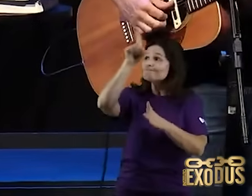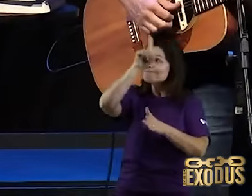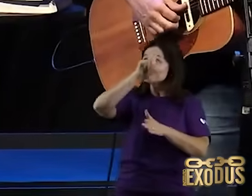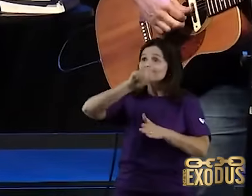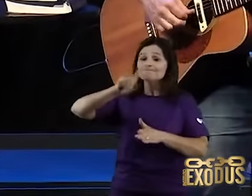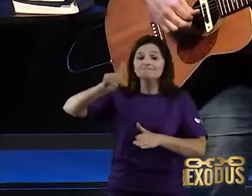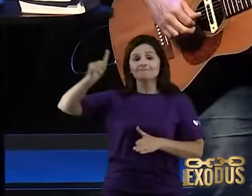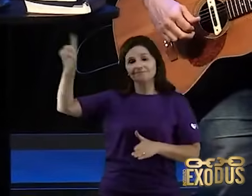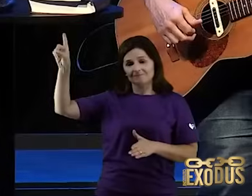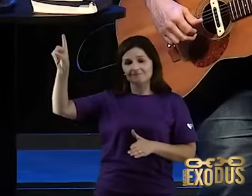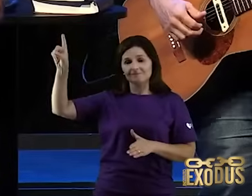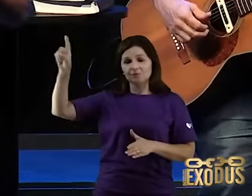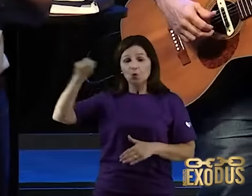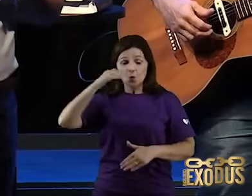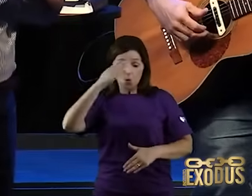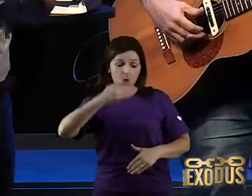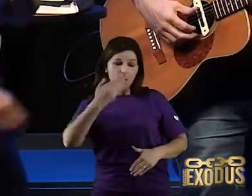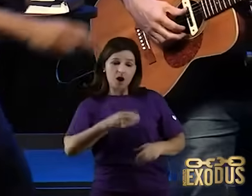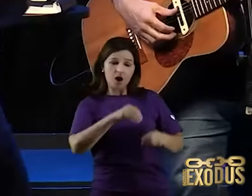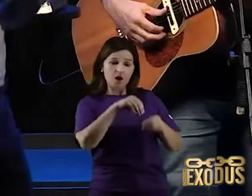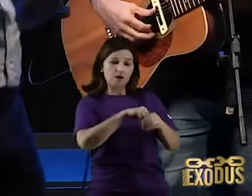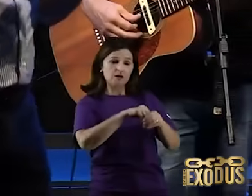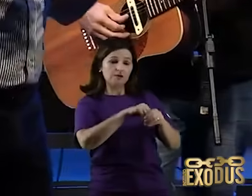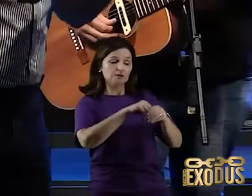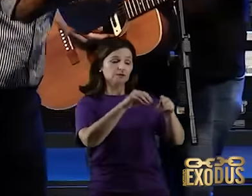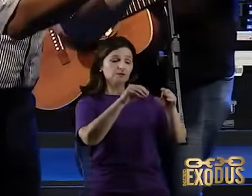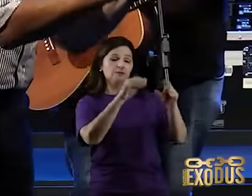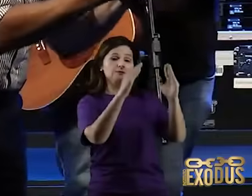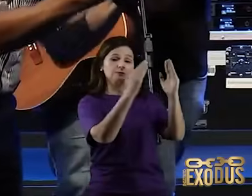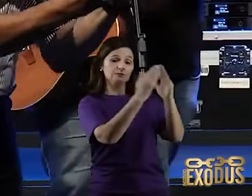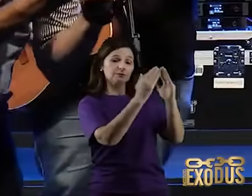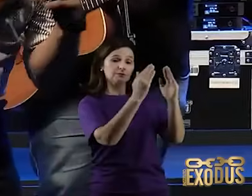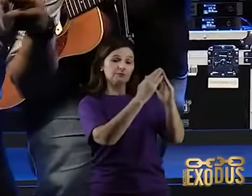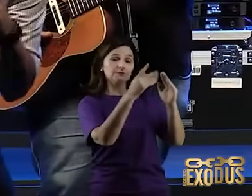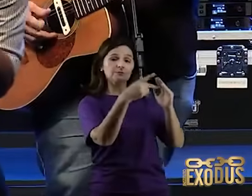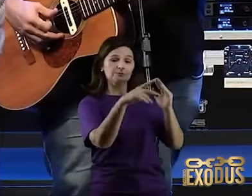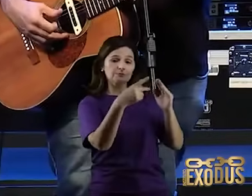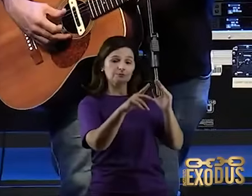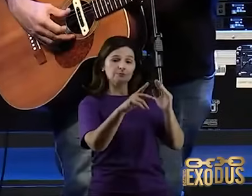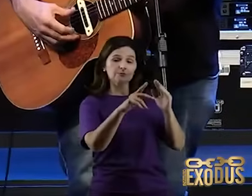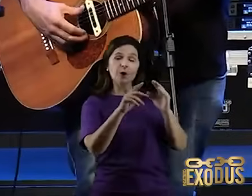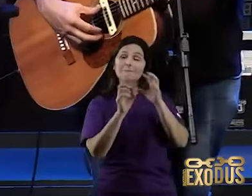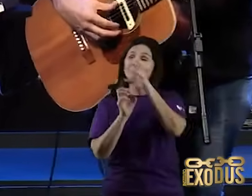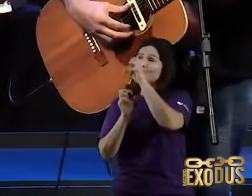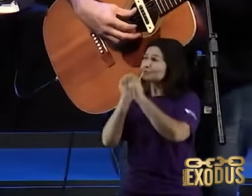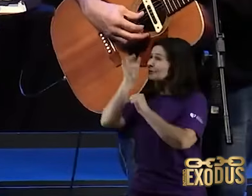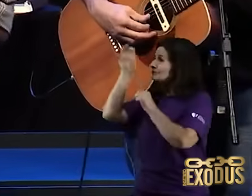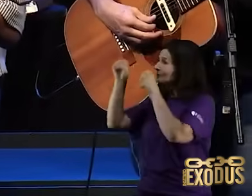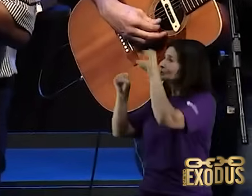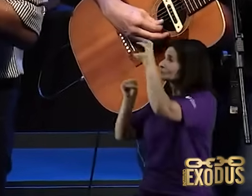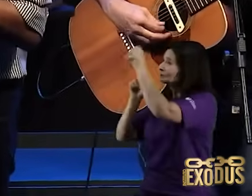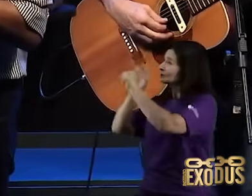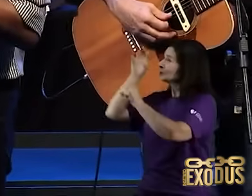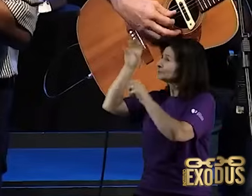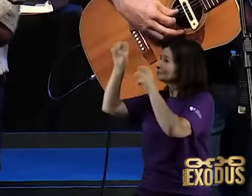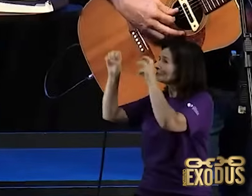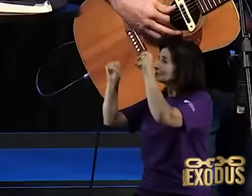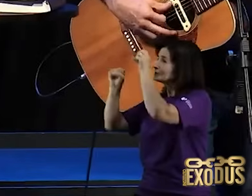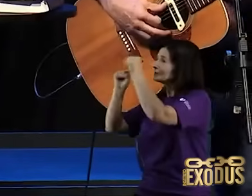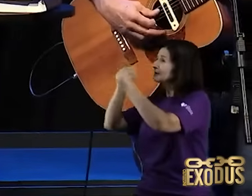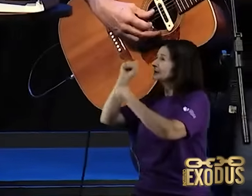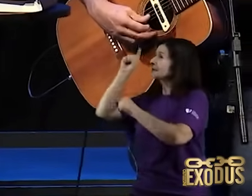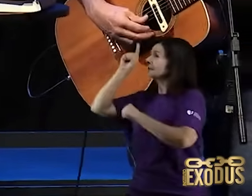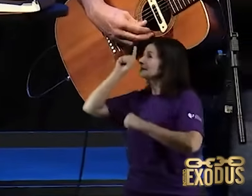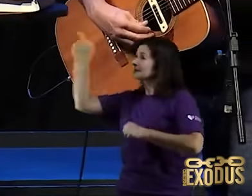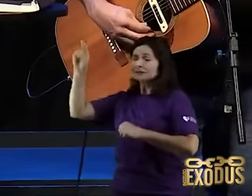honra dentro da sua própria casa busque a Deus como quem tá morrendo de sede vai lá eu